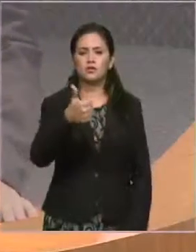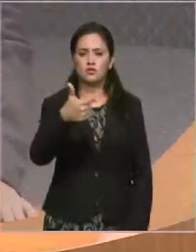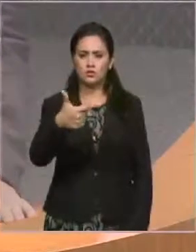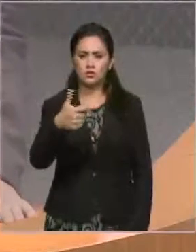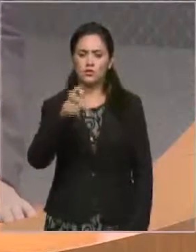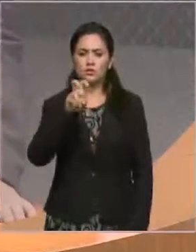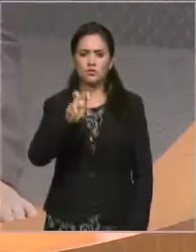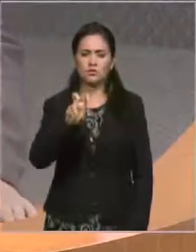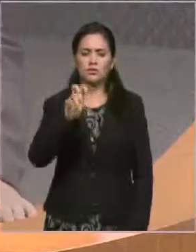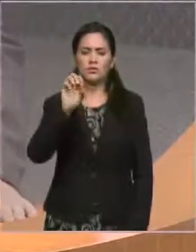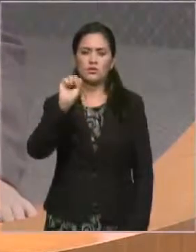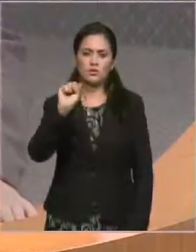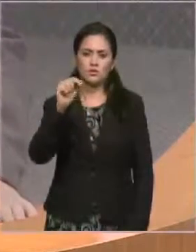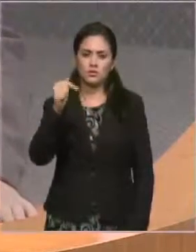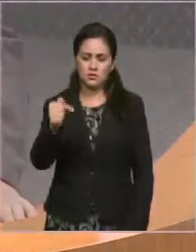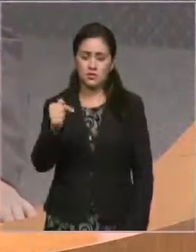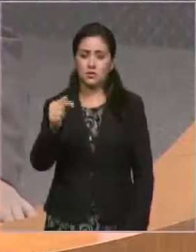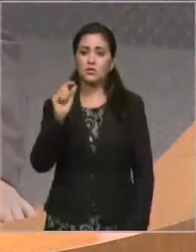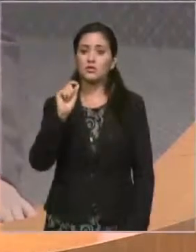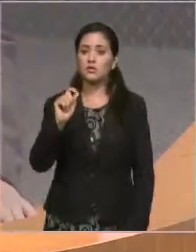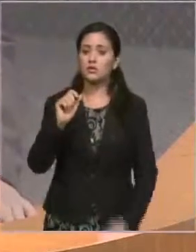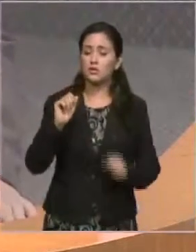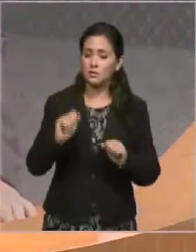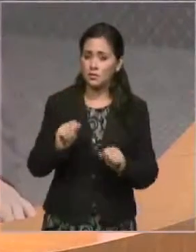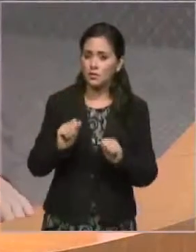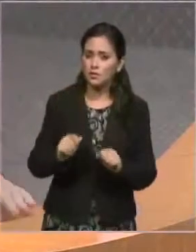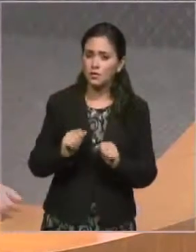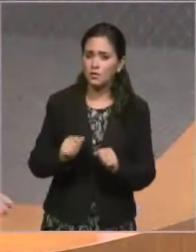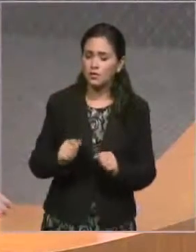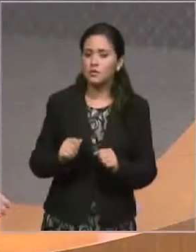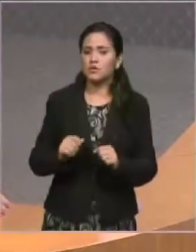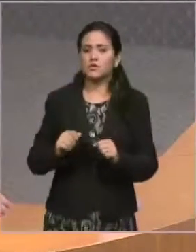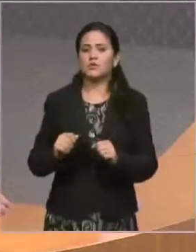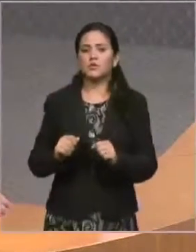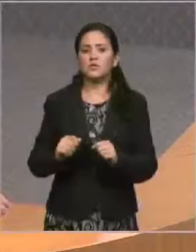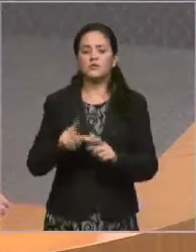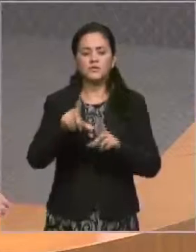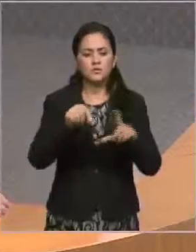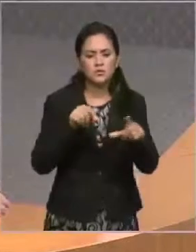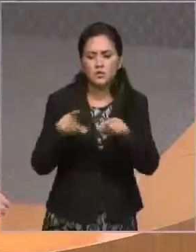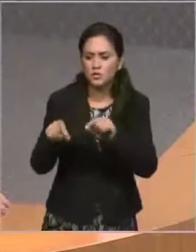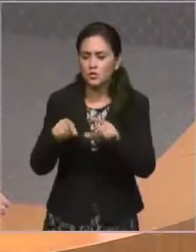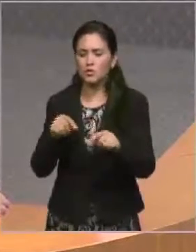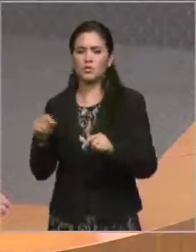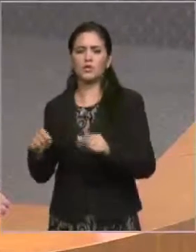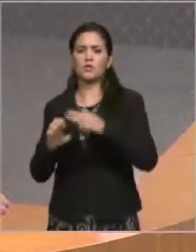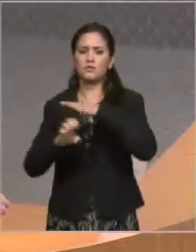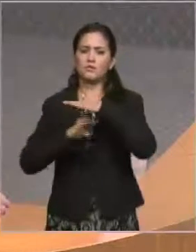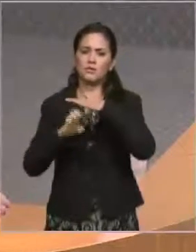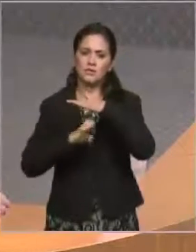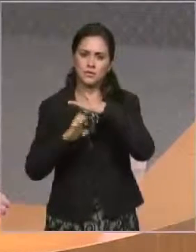12.587. É ela que tem o poder de delegar. Não é o prefeito que dá autorização para ônibus circular entre Timon e